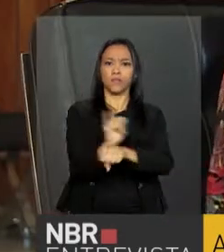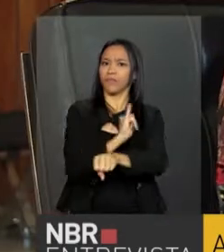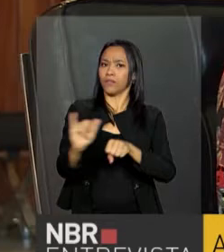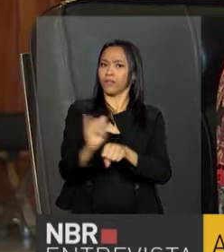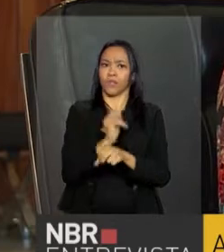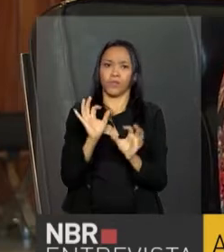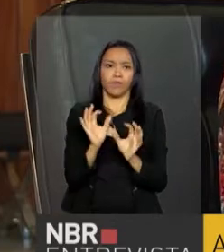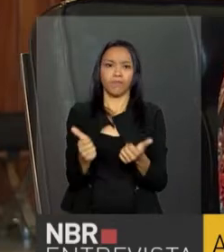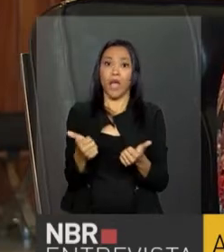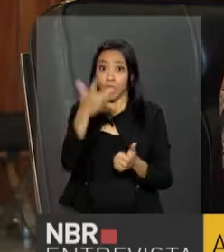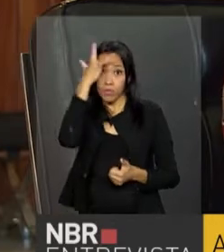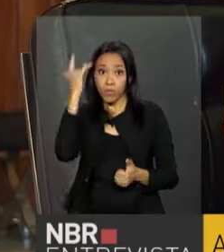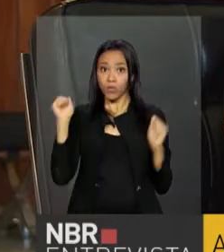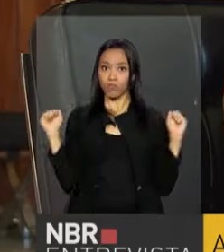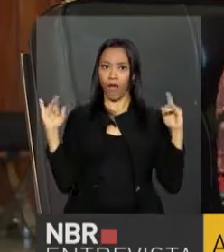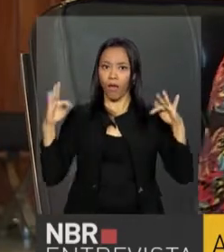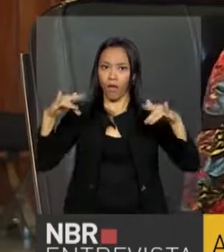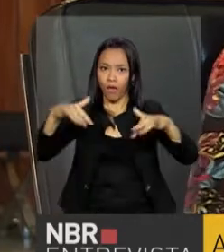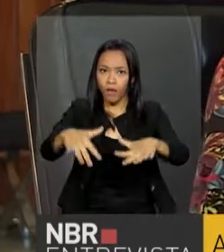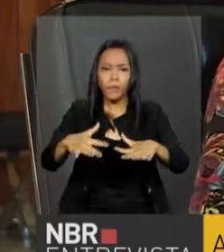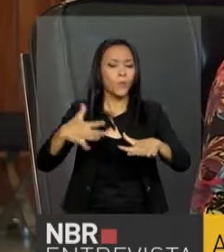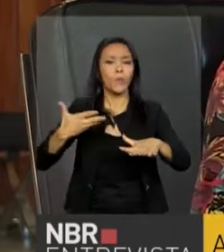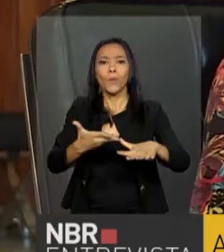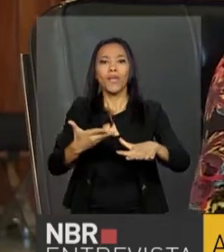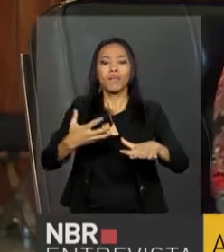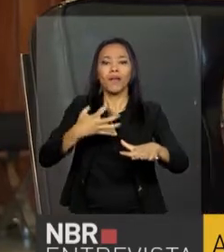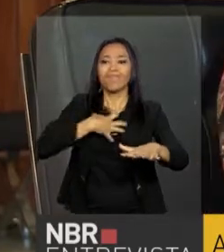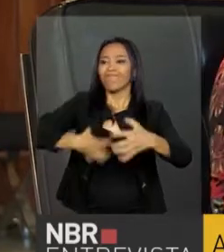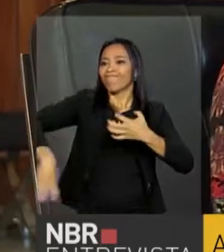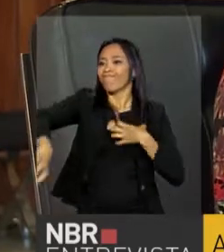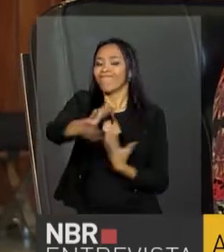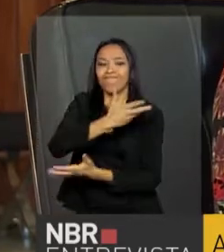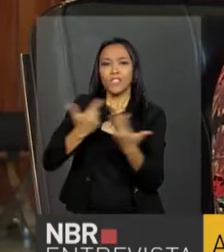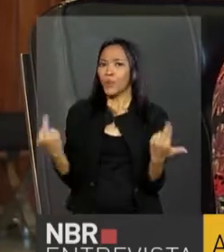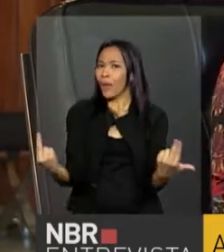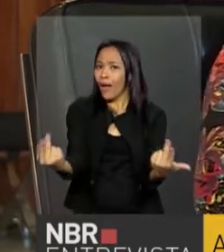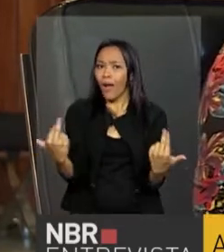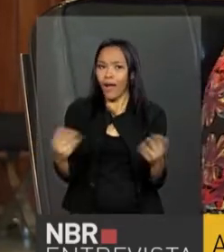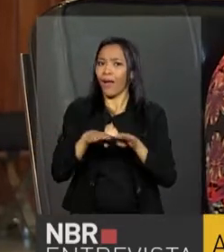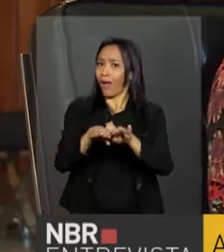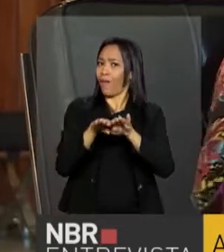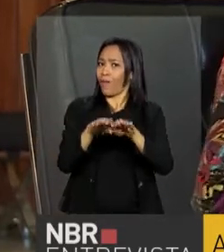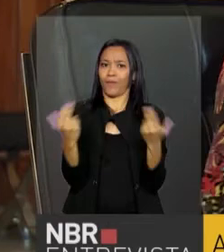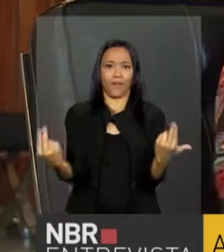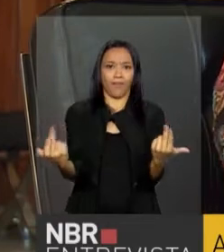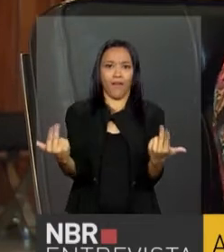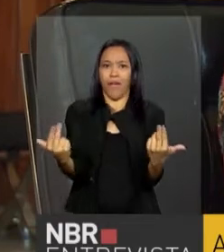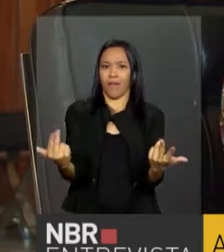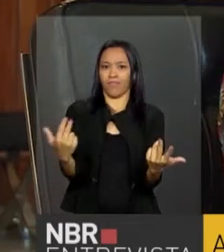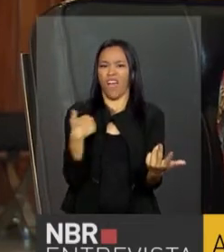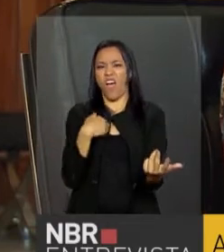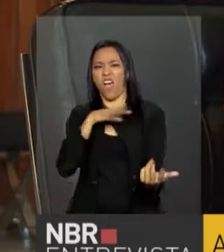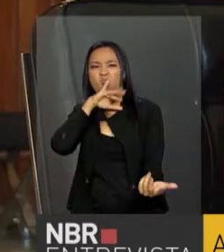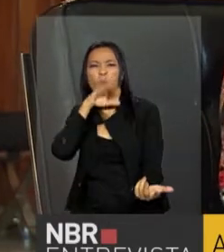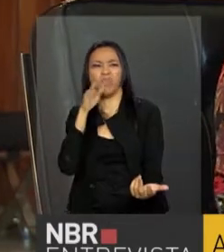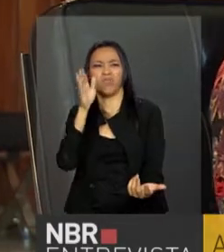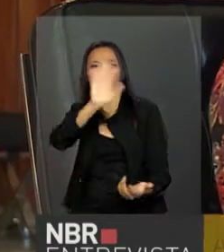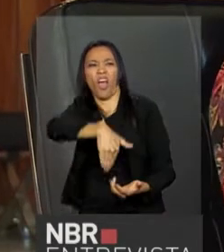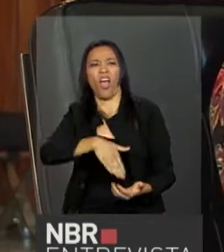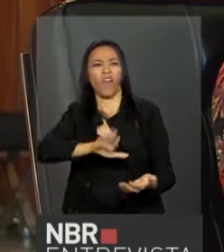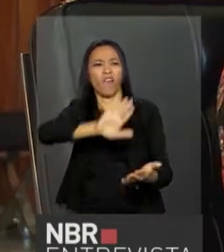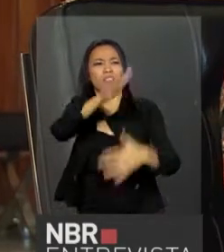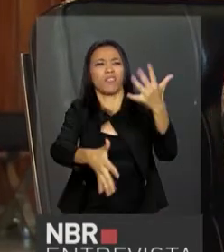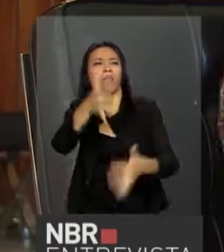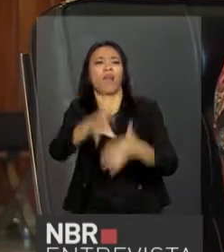pessoas estão ali para poder usufruir disso com as outras e não achar que sempre é um estorvo, que isso vai